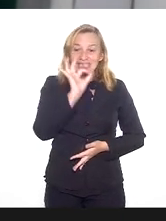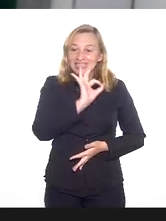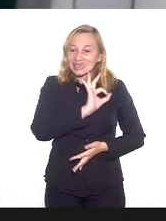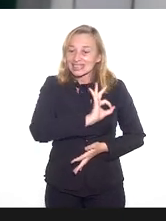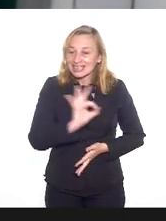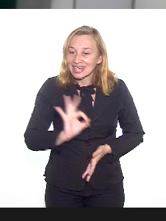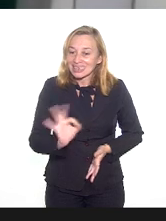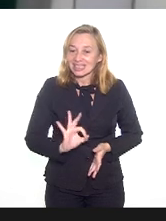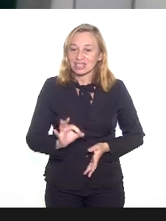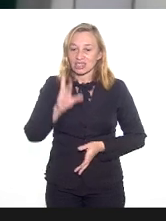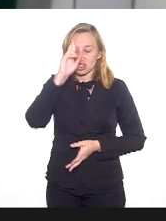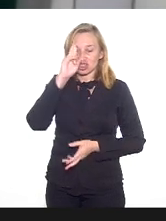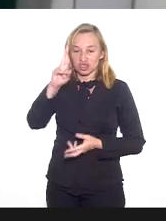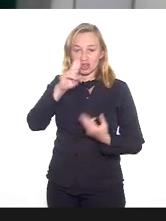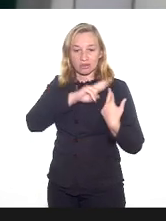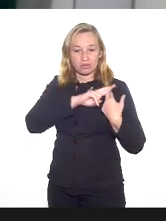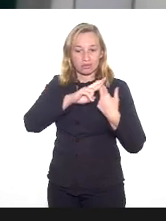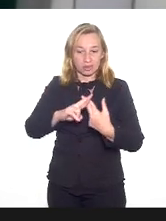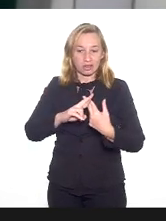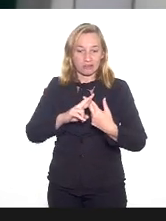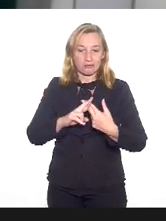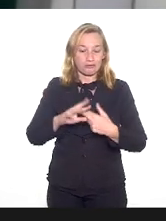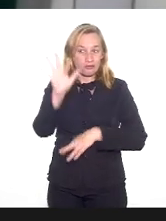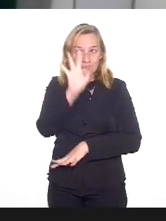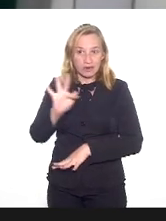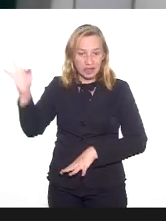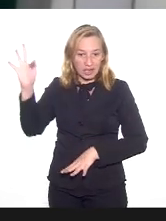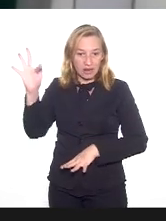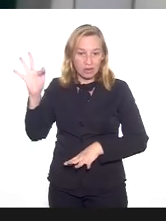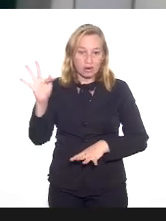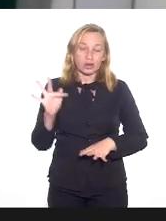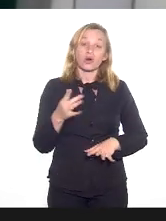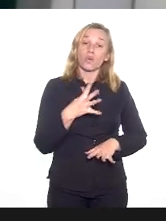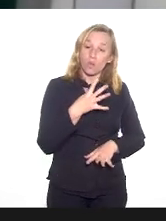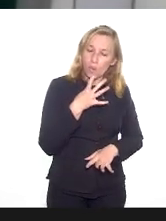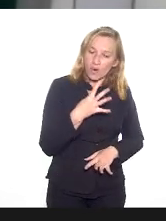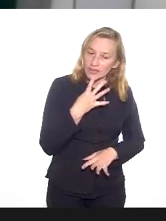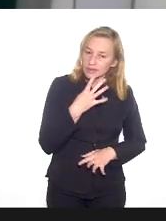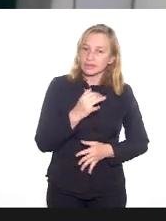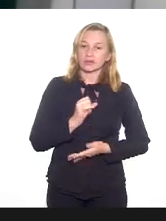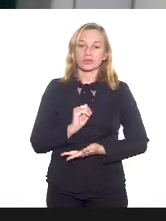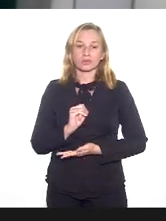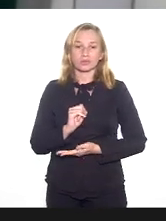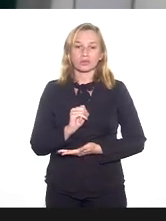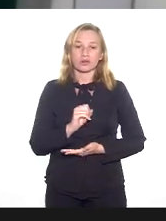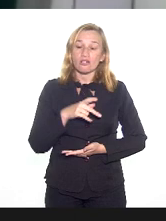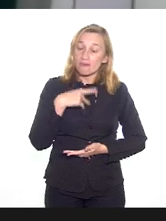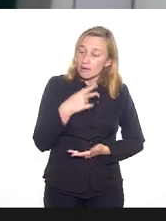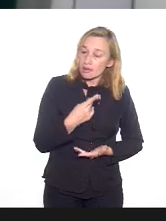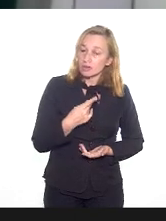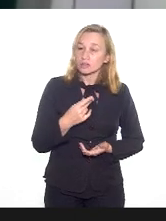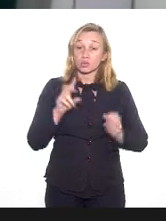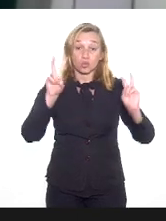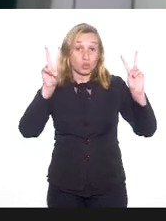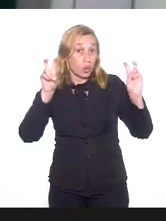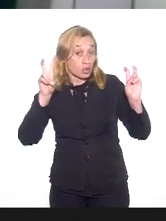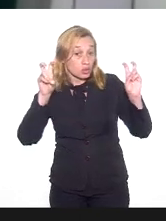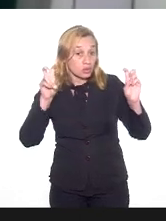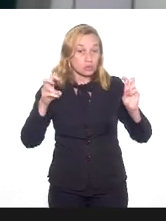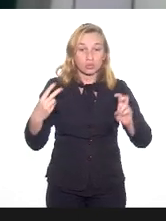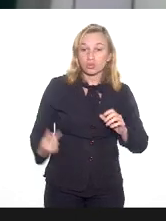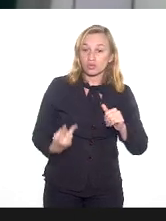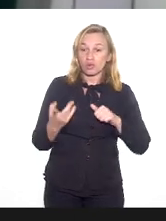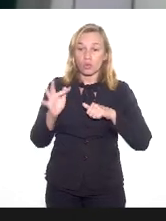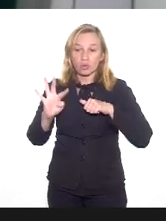federal competente chancelando, anuindo, reconhecendo a procedência, a validade